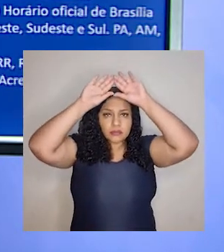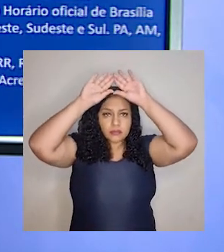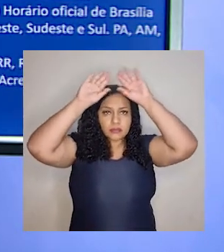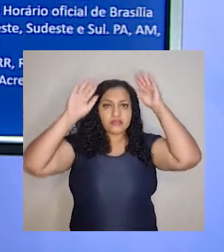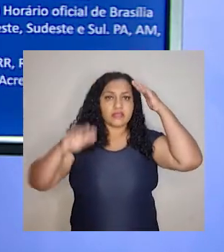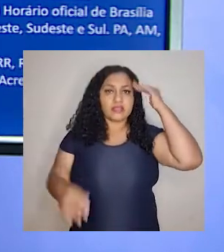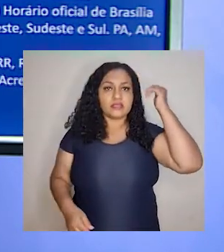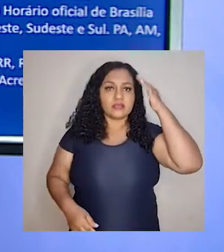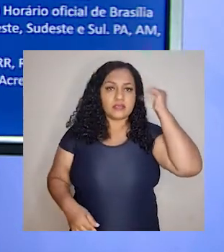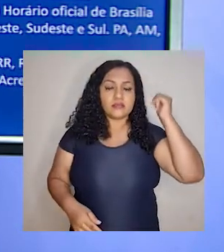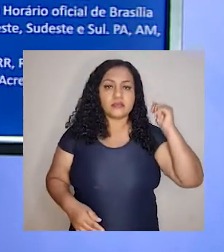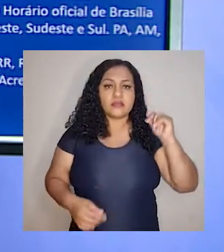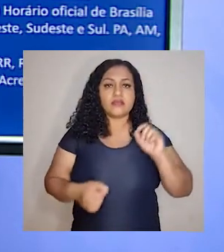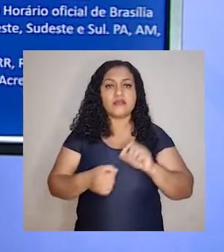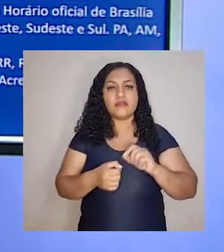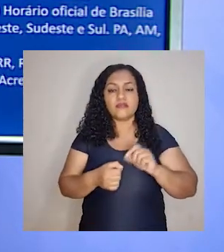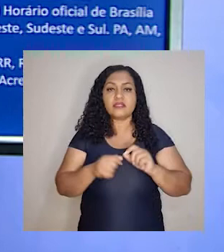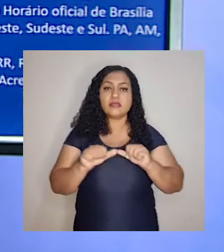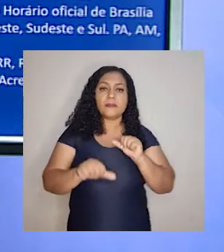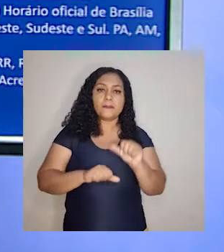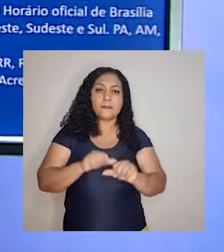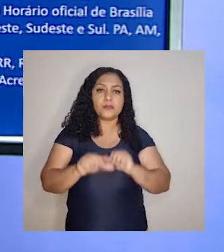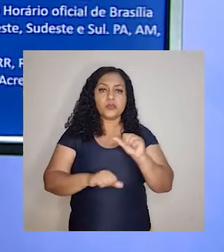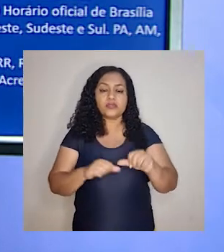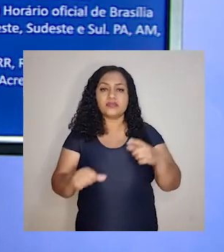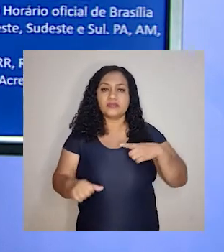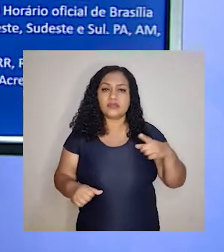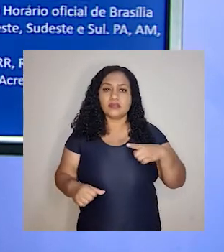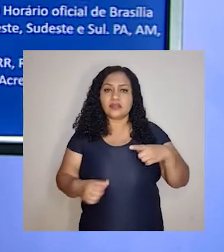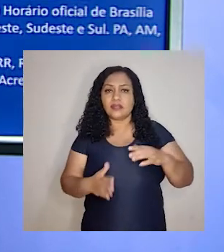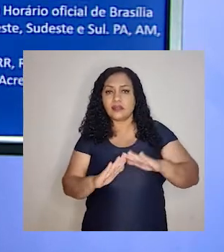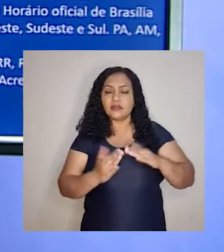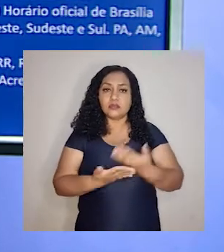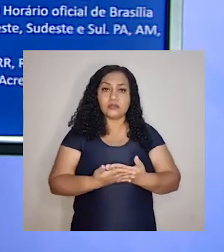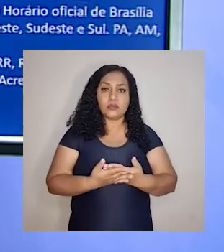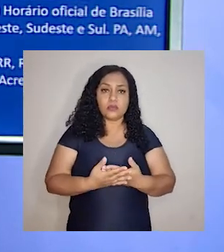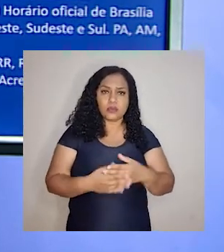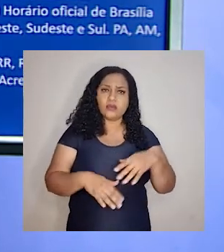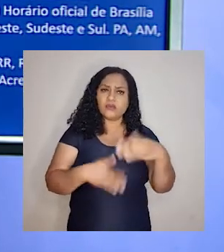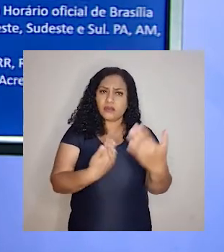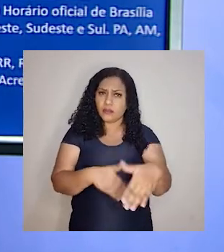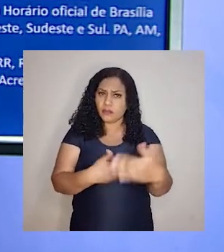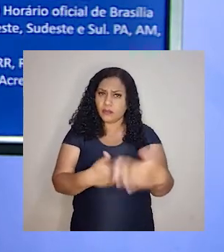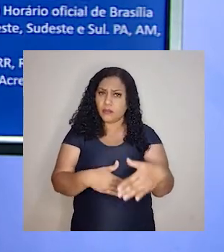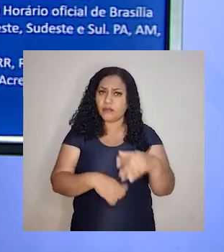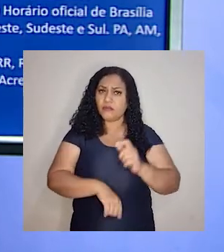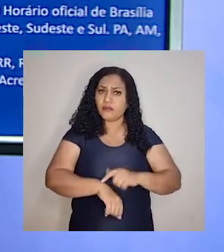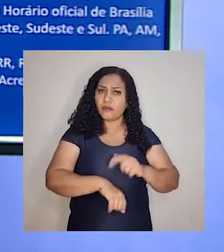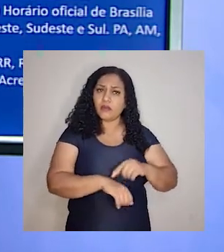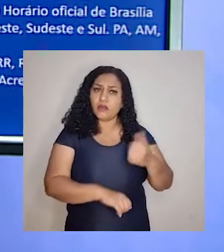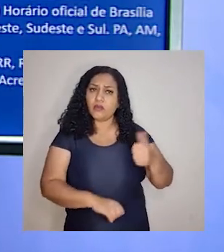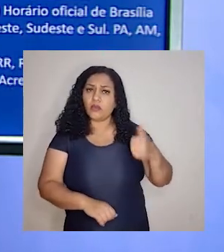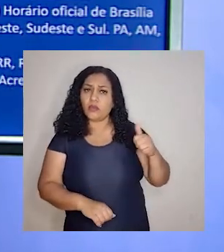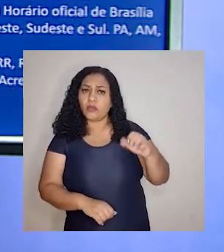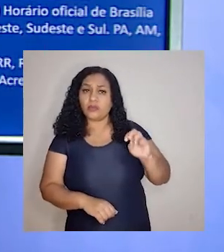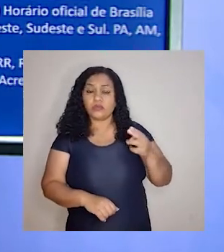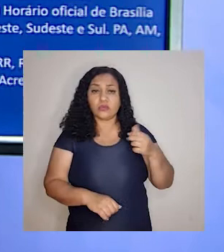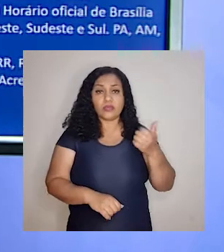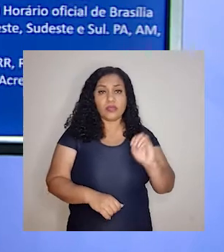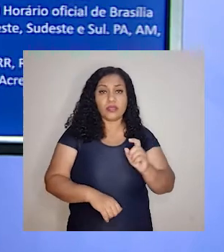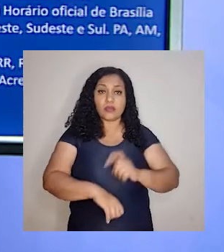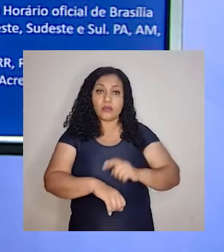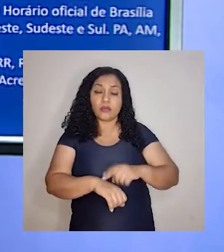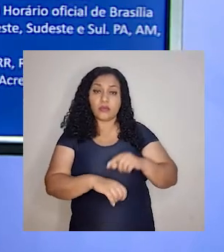vai saber né ela vai fazer ali a conversa em saber tu tá na escola que ela vai fazer a prova 11 ou 10 horas